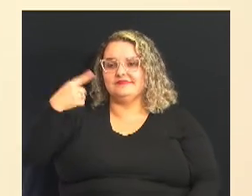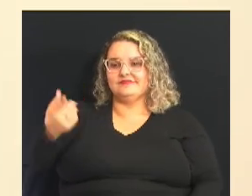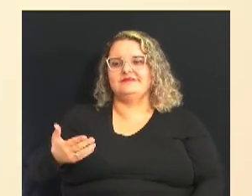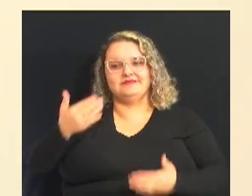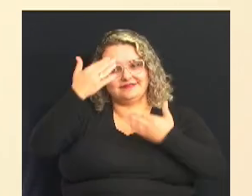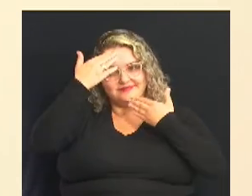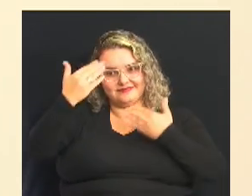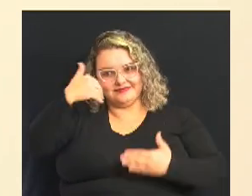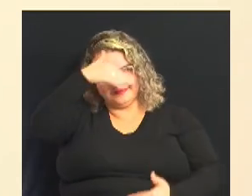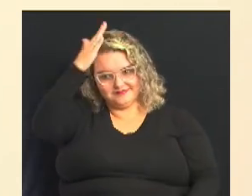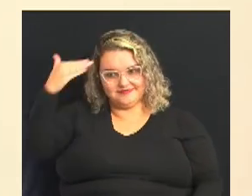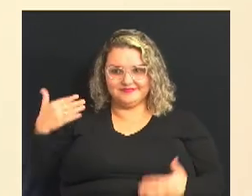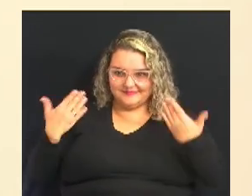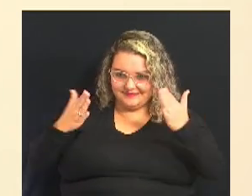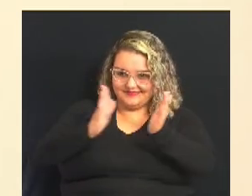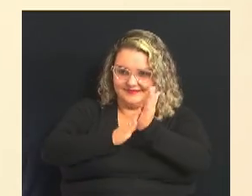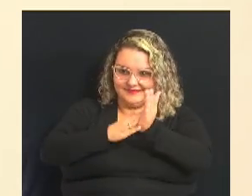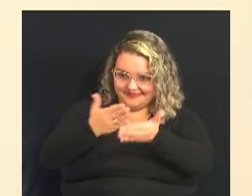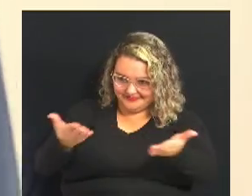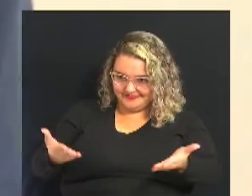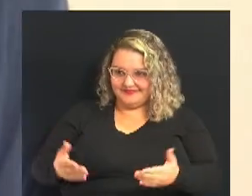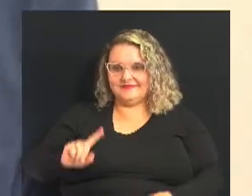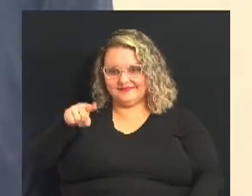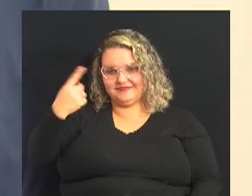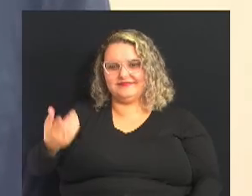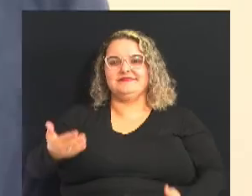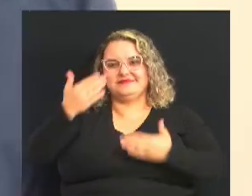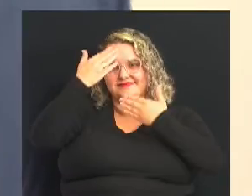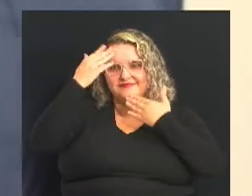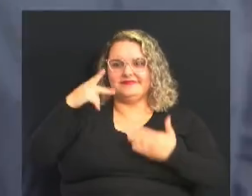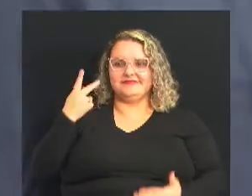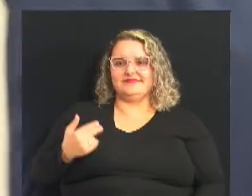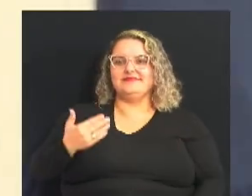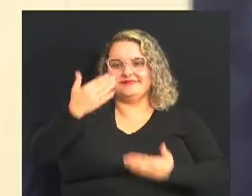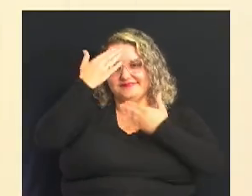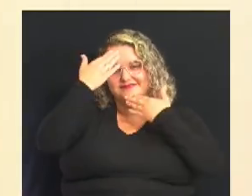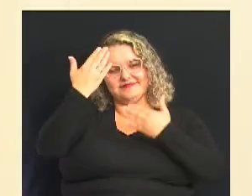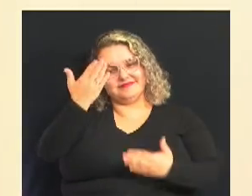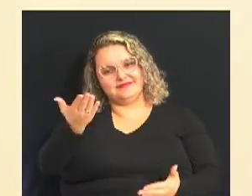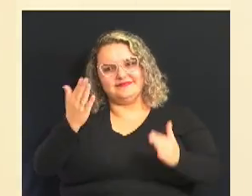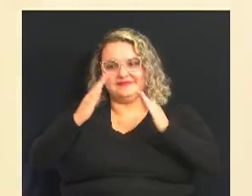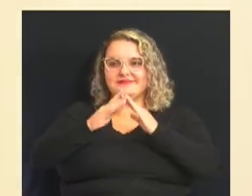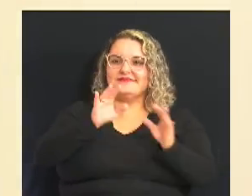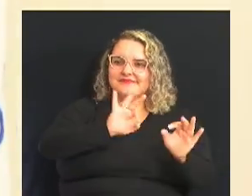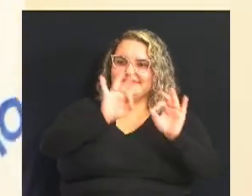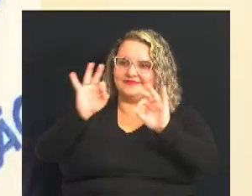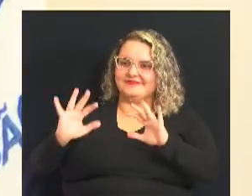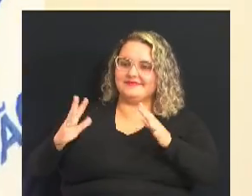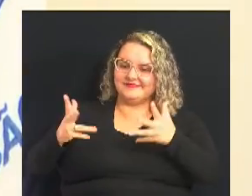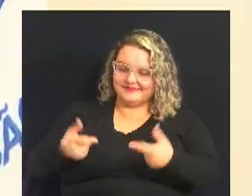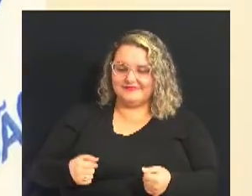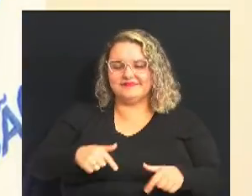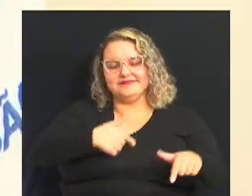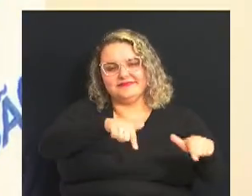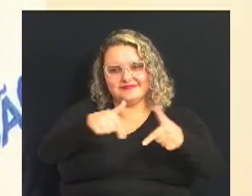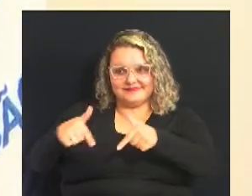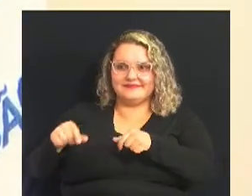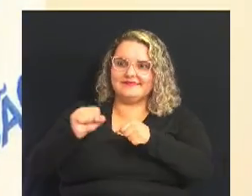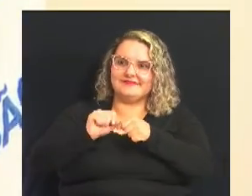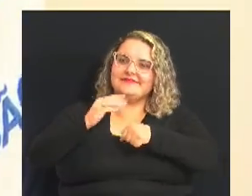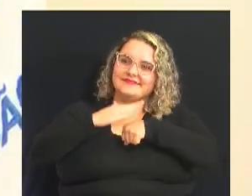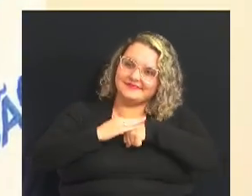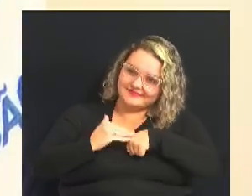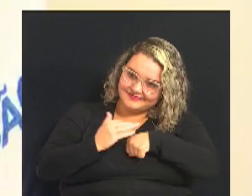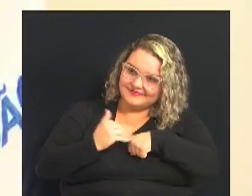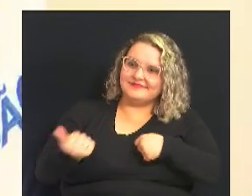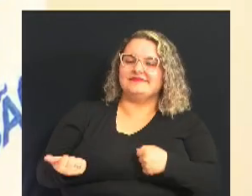agradeço, Mariana. Parabéns para vocês aí. Obrigada, vereador. Obrigada para você aí de casa também, que acompanha todo esse trabalho que a gente faz com tanto carinho,